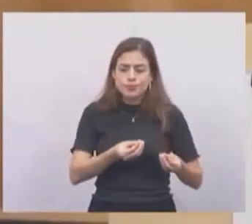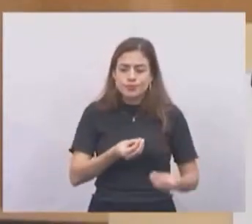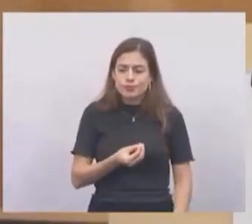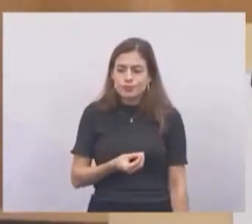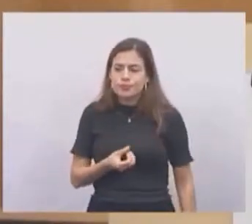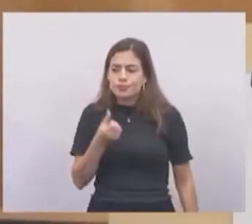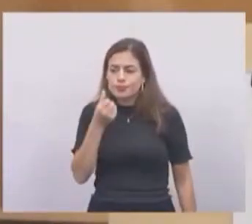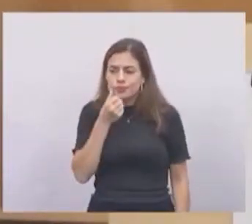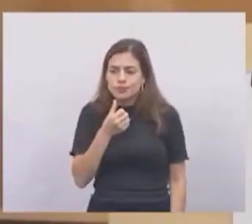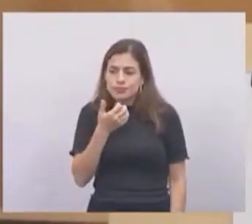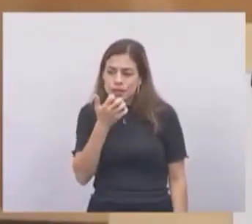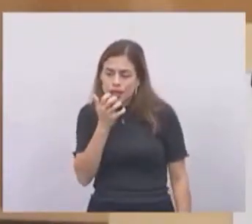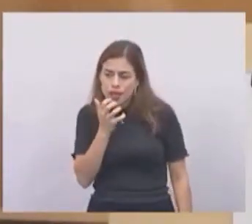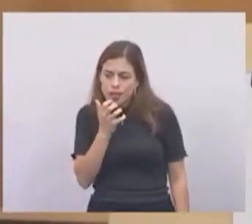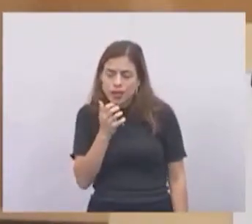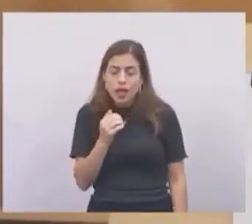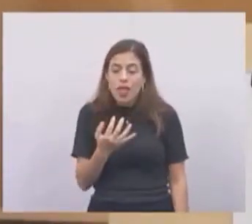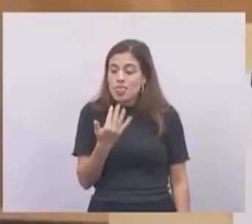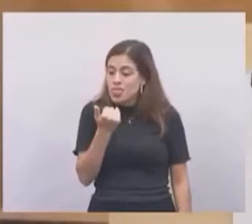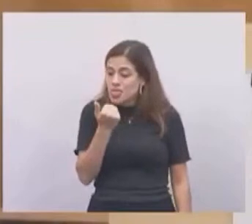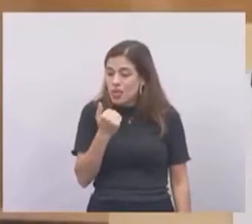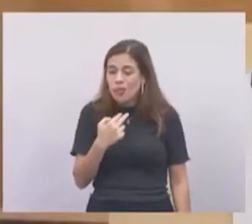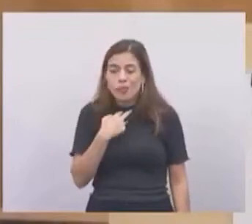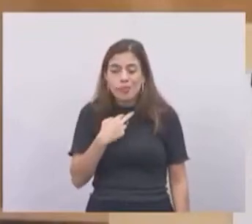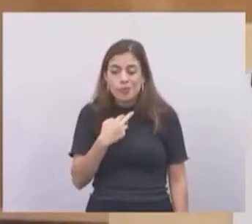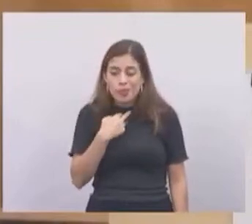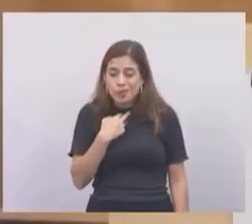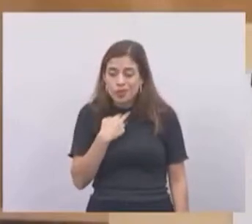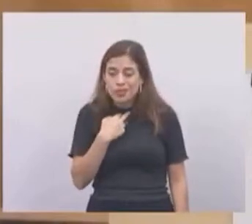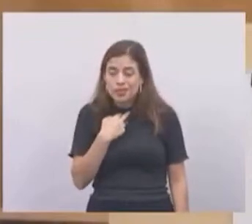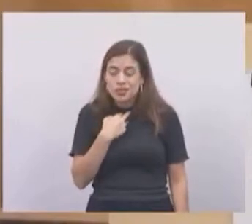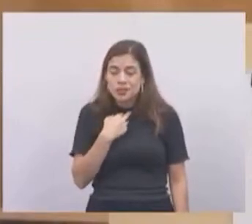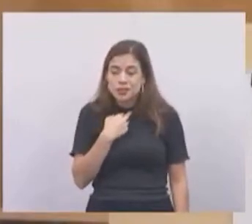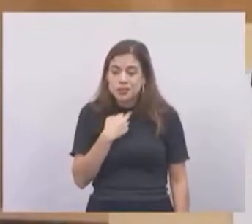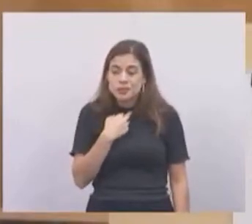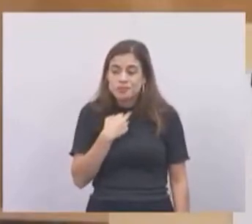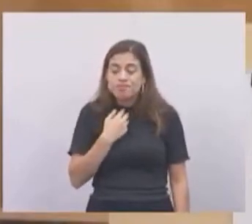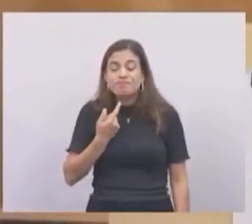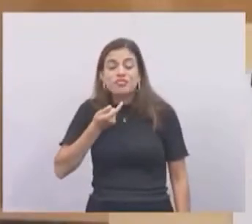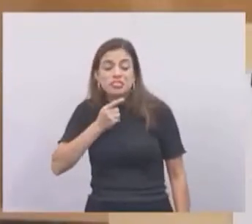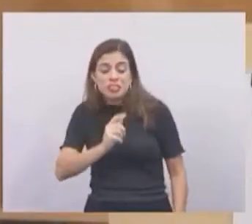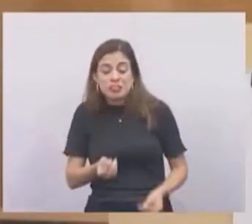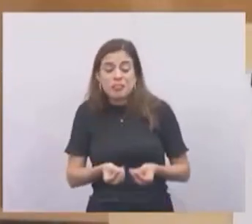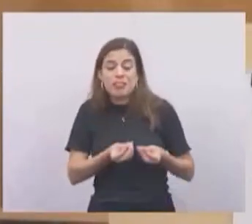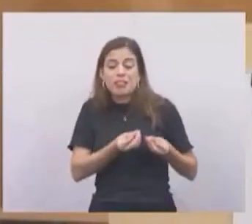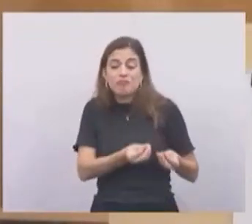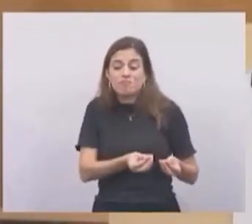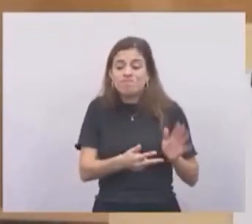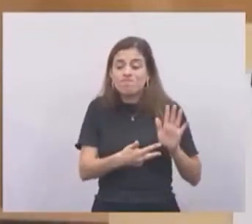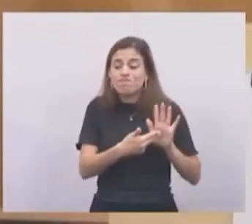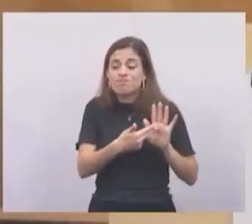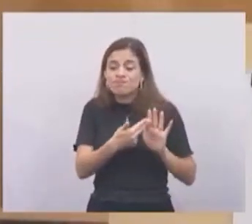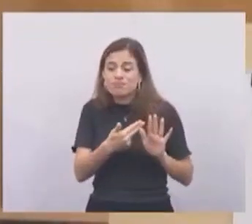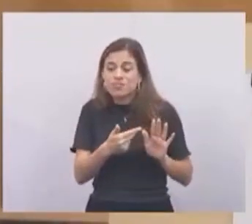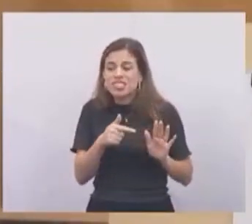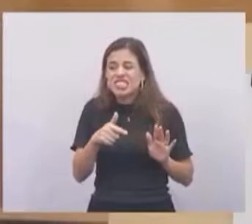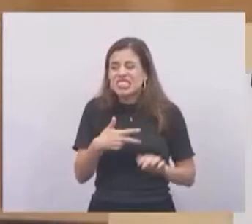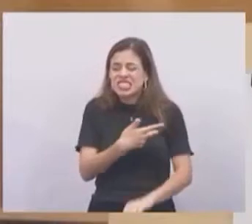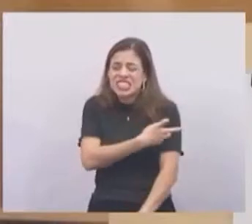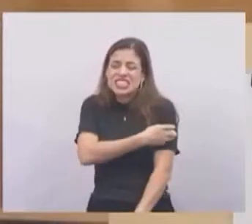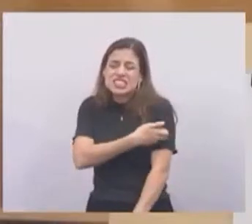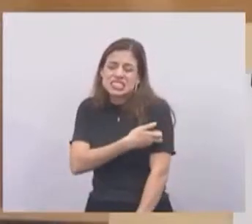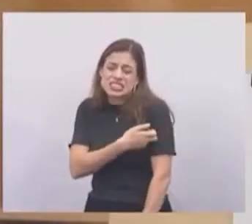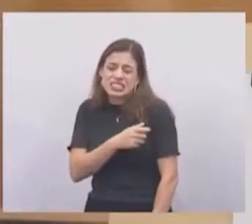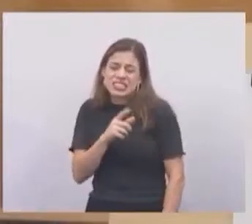em jejum, de ter o trabalho de levar, né, sua cachorra ou sua gata para castrar. E, não, vamos dar injeção, é